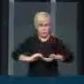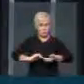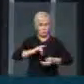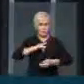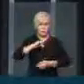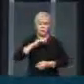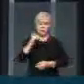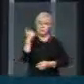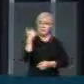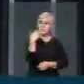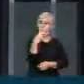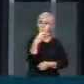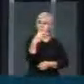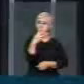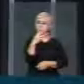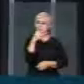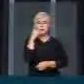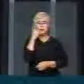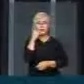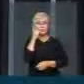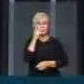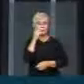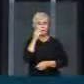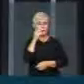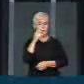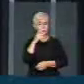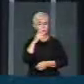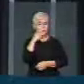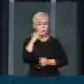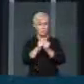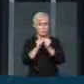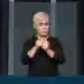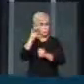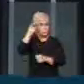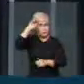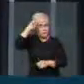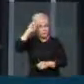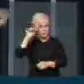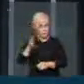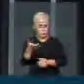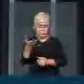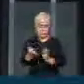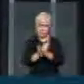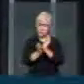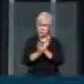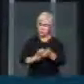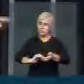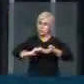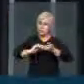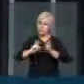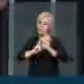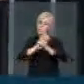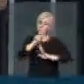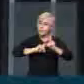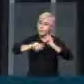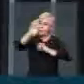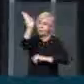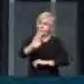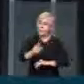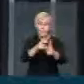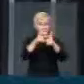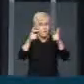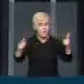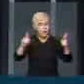14 parlamentares se autodeclaram negros. E este Congresso representa o povo brasileiro de maioria